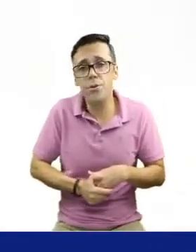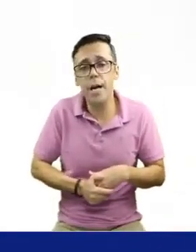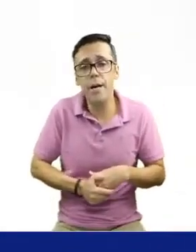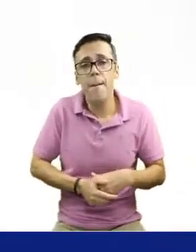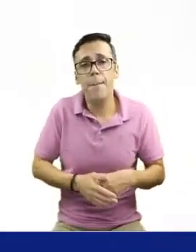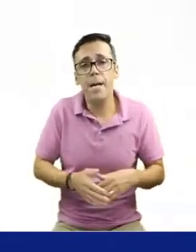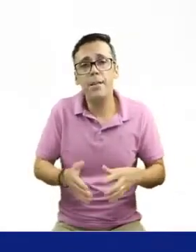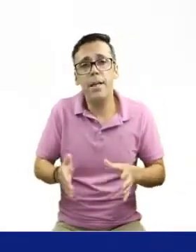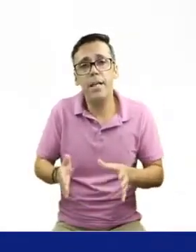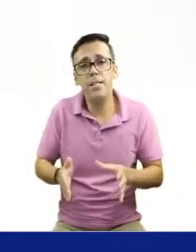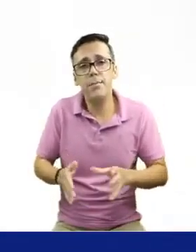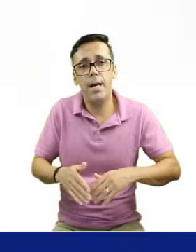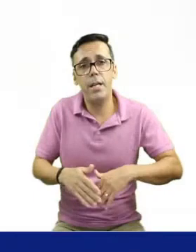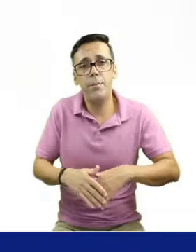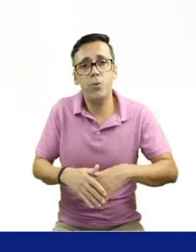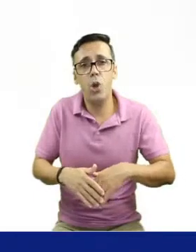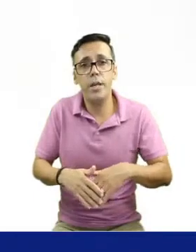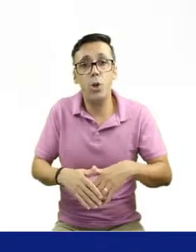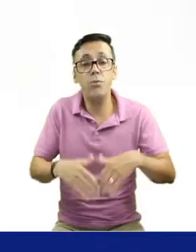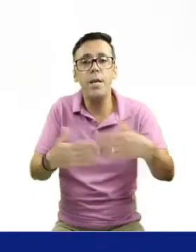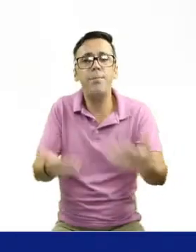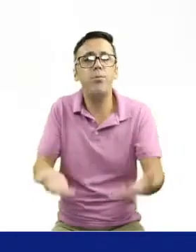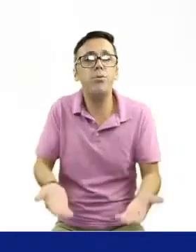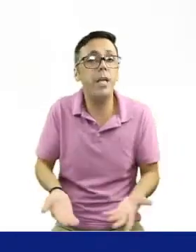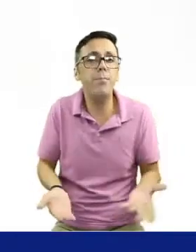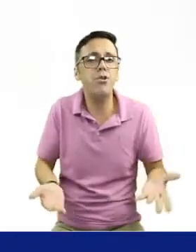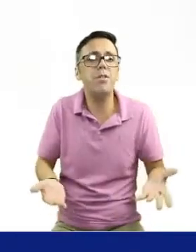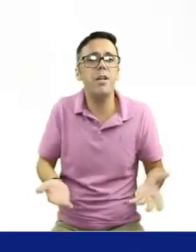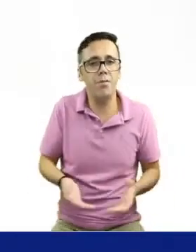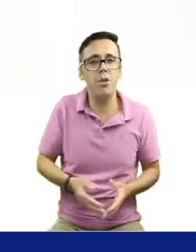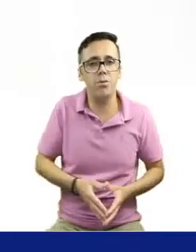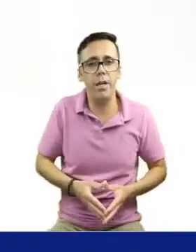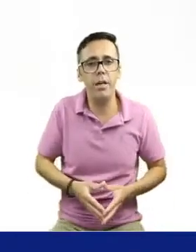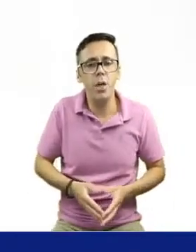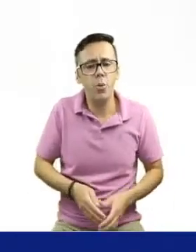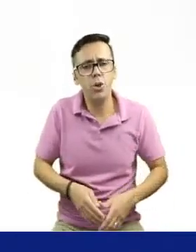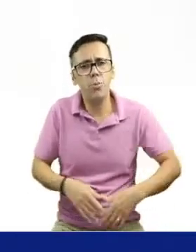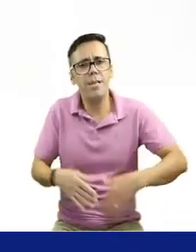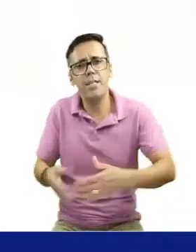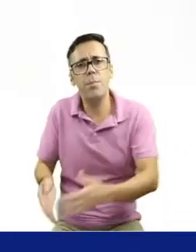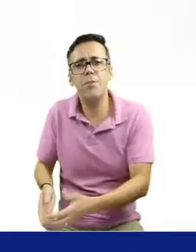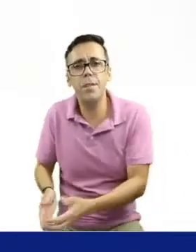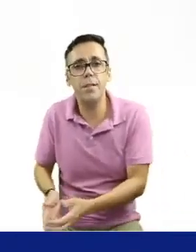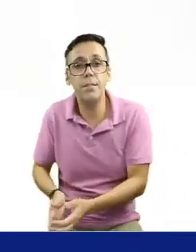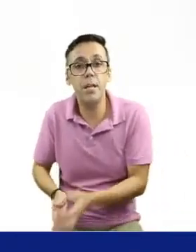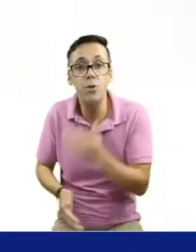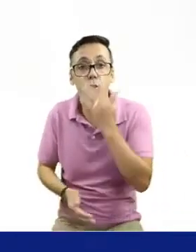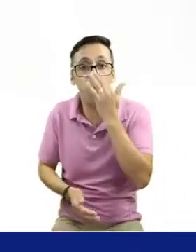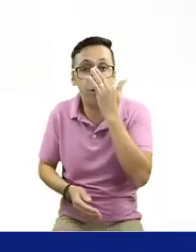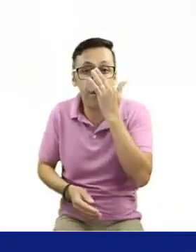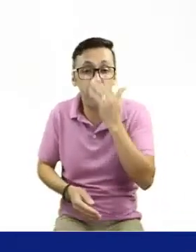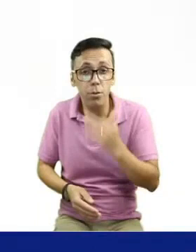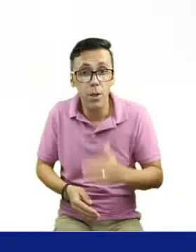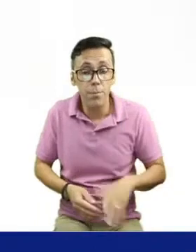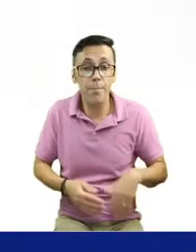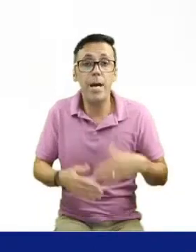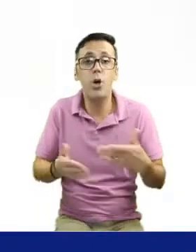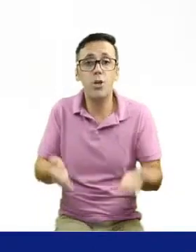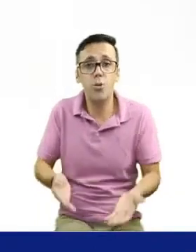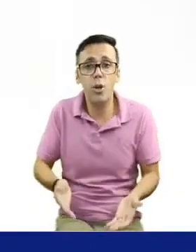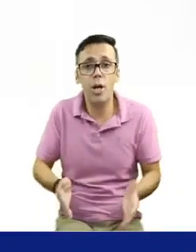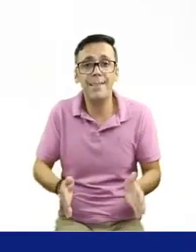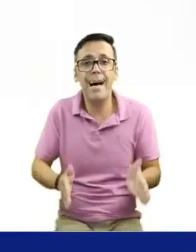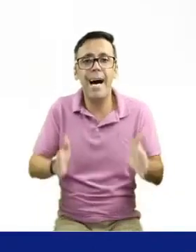prova de títulos né para que eles ali Coloca ele o tempo o tempo de serviço né Quanto mais tempo você tem de serviço comprovado